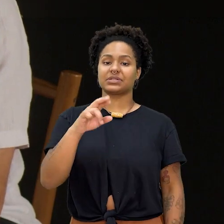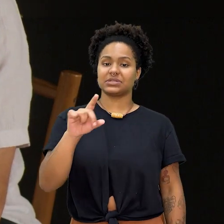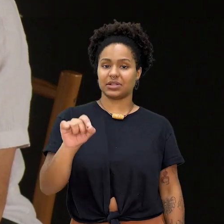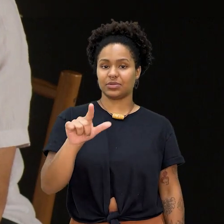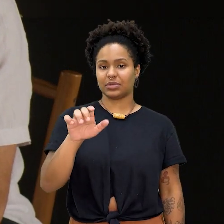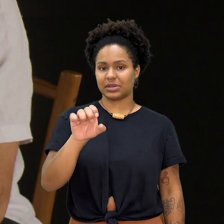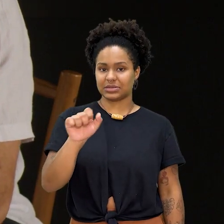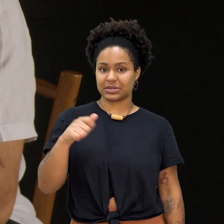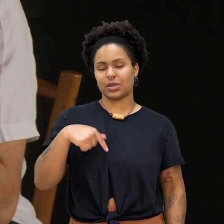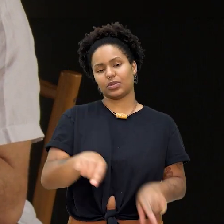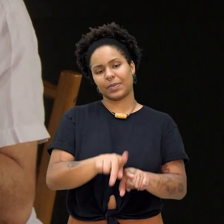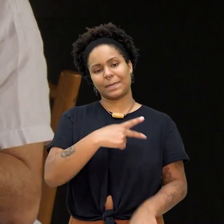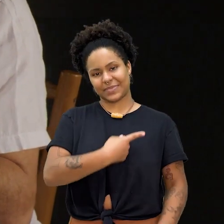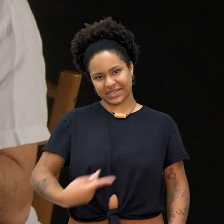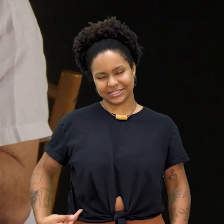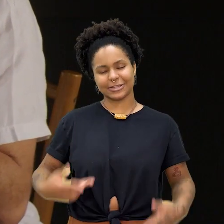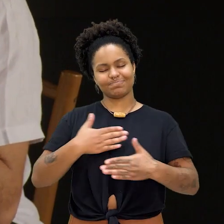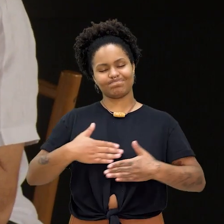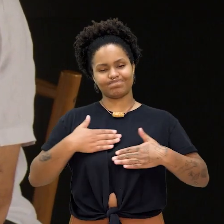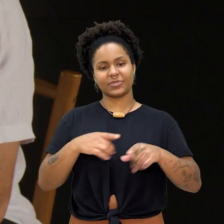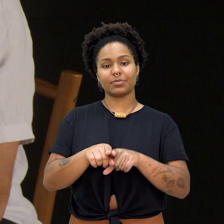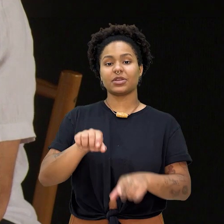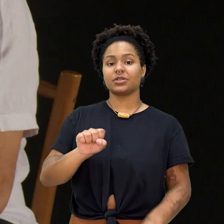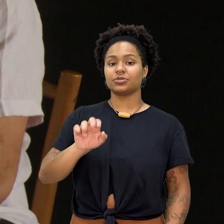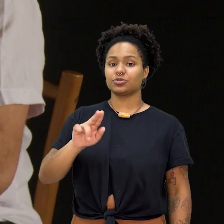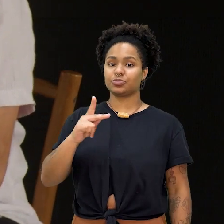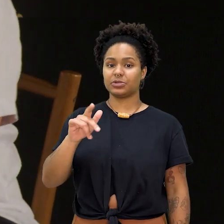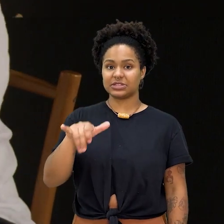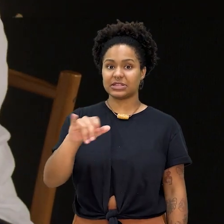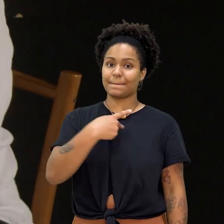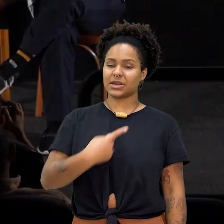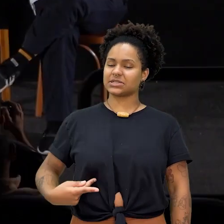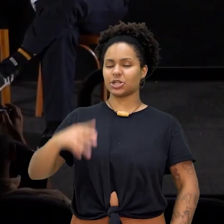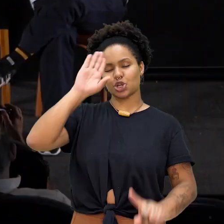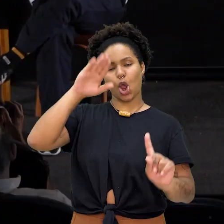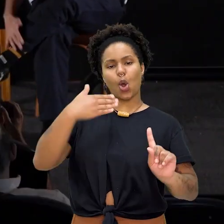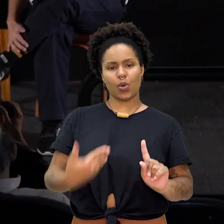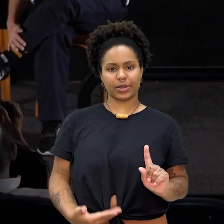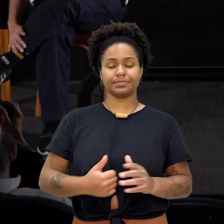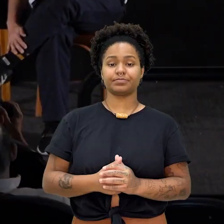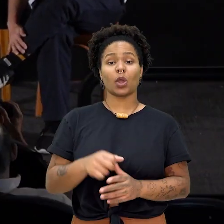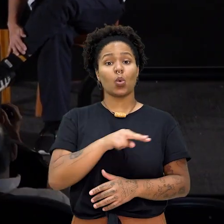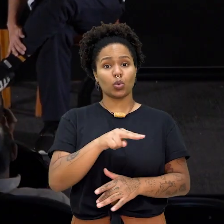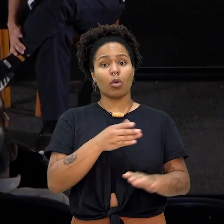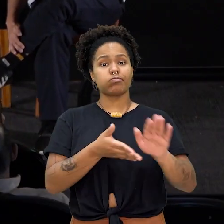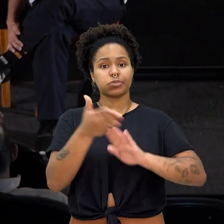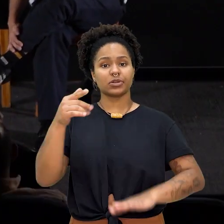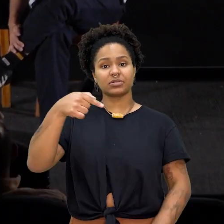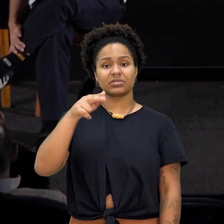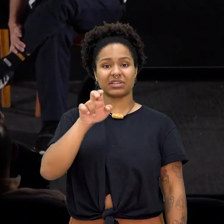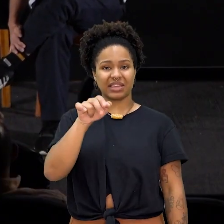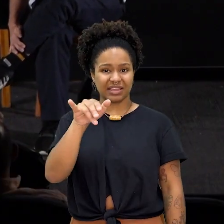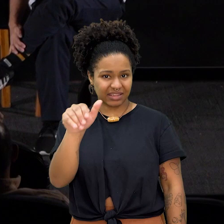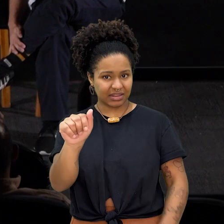organização que eu tenho o prazer de presidir e ter o Suplicy como presidente de honra. Ambos estiveram no Quênia, e acho que é